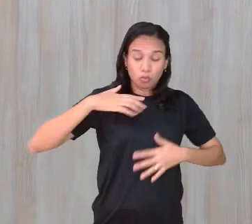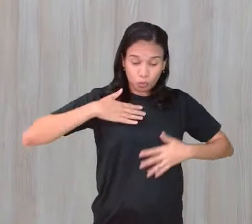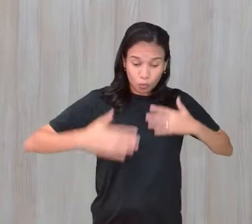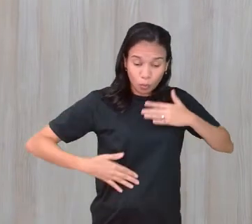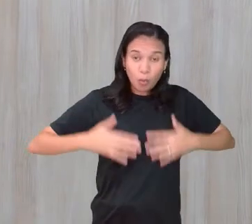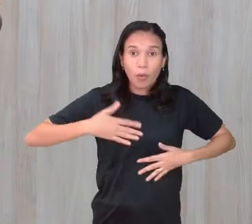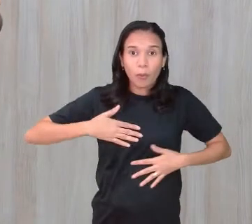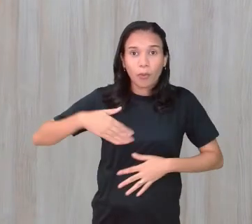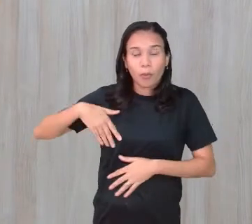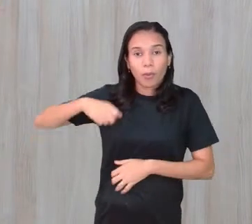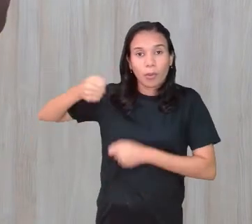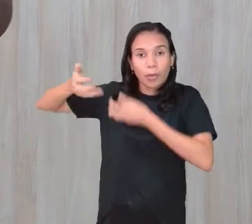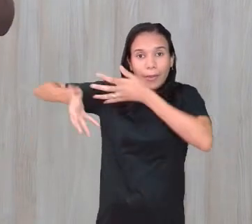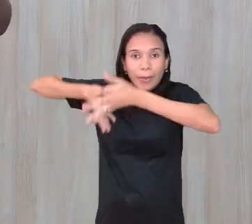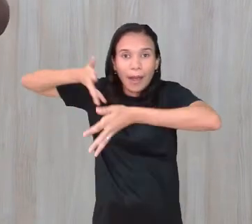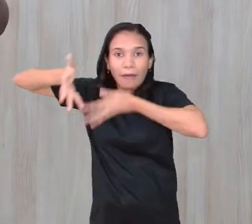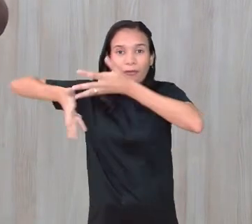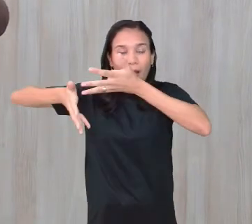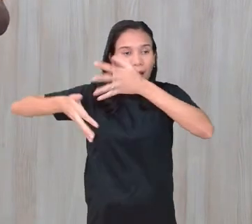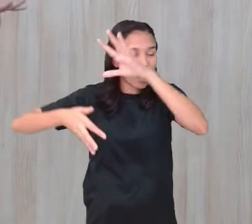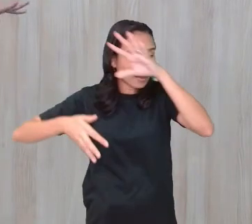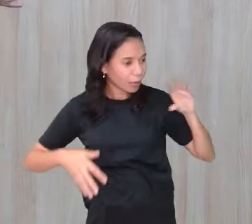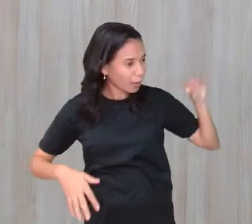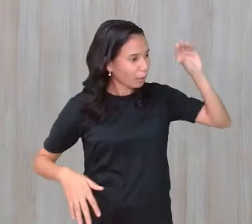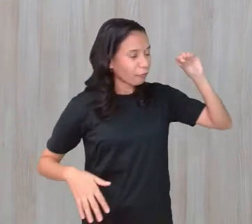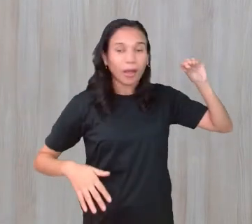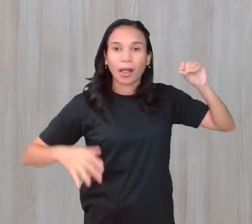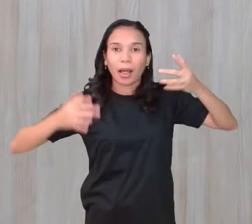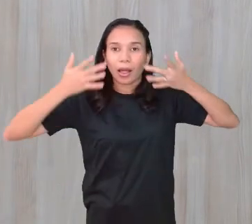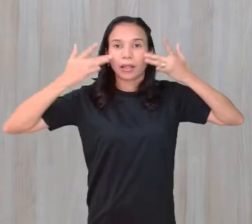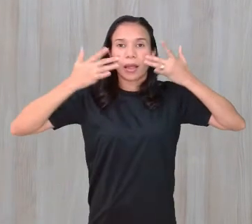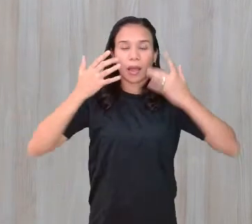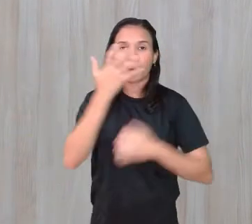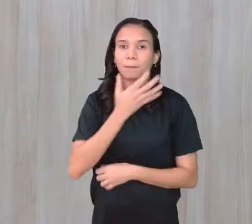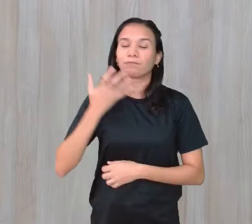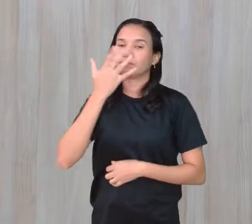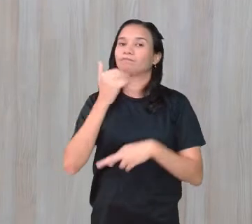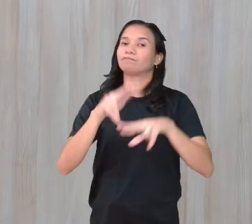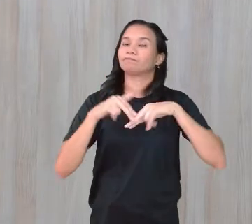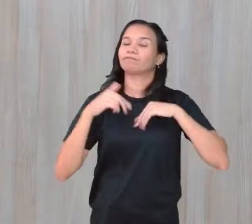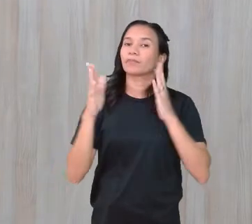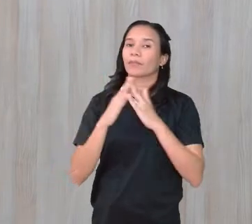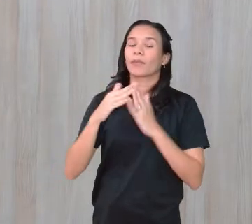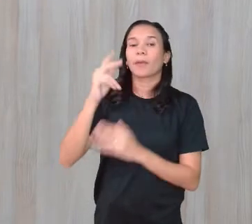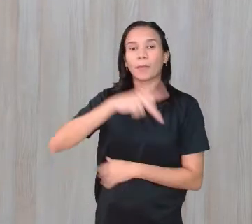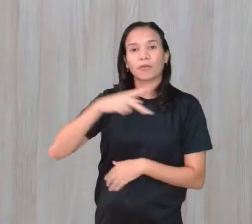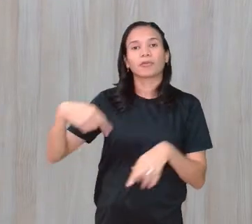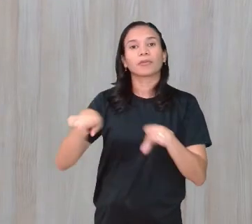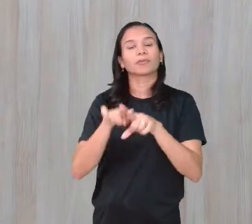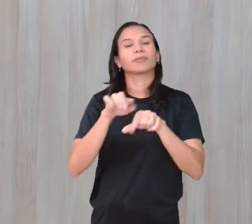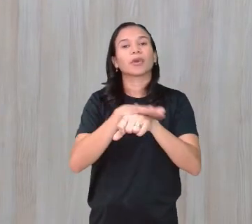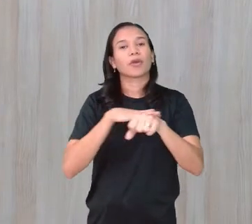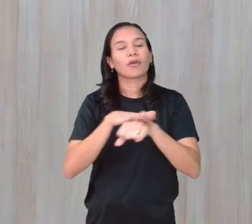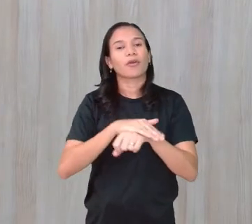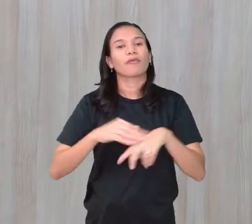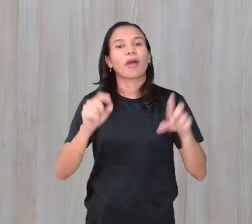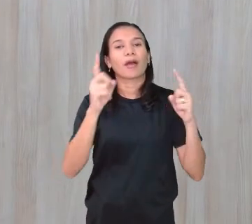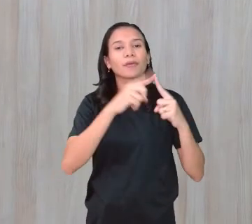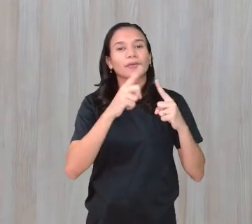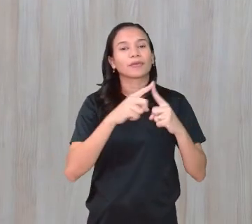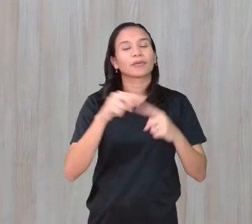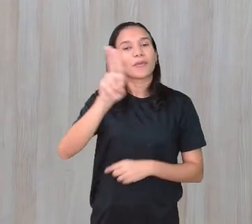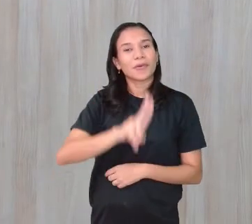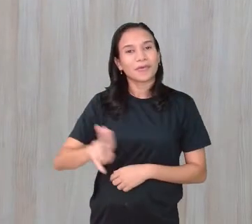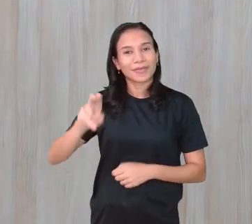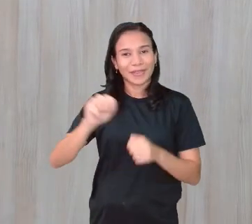a gente tem a música, a gente tem o teatro. Então, eu pedi para o professor Heleno também falar sobre a linguagem que ele utiliza para fazer